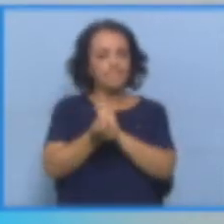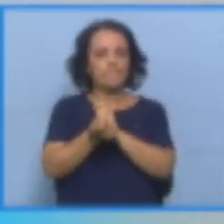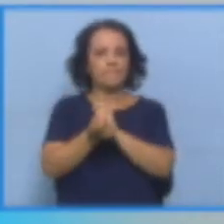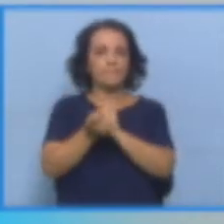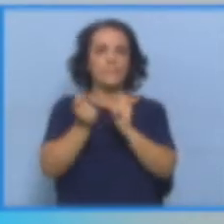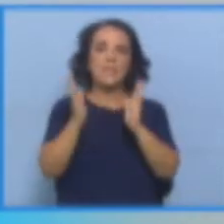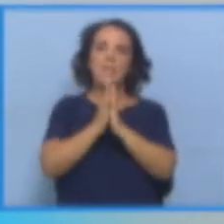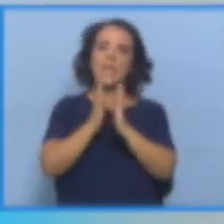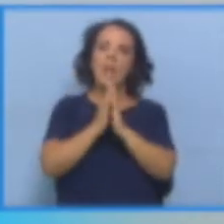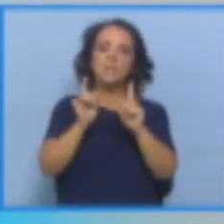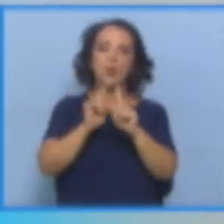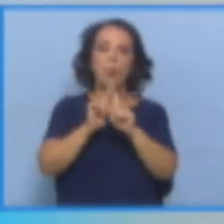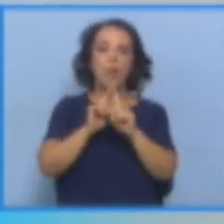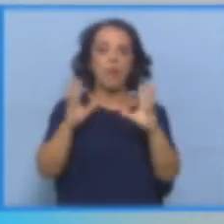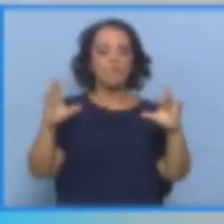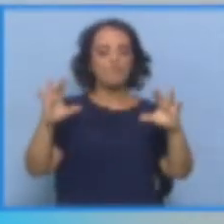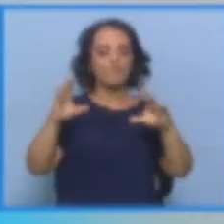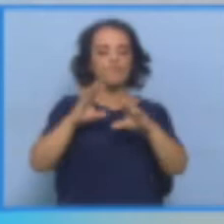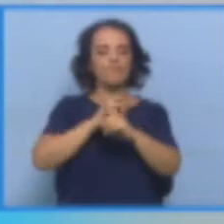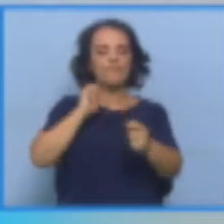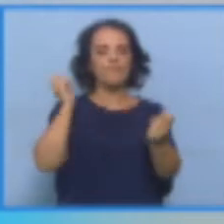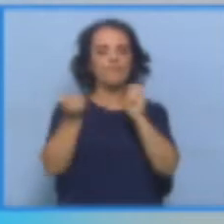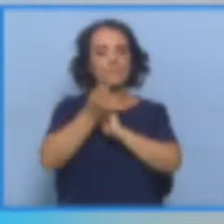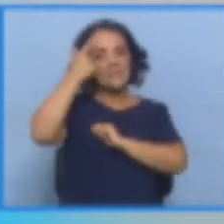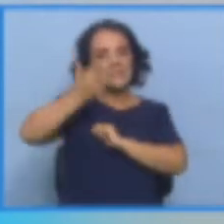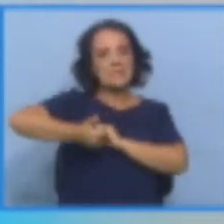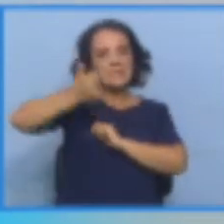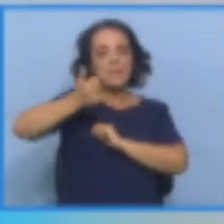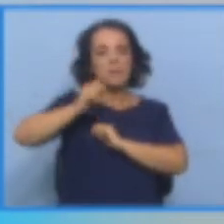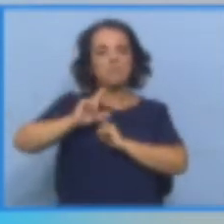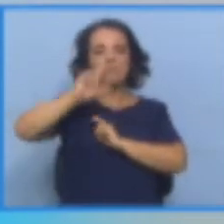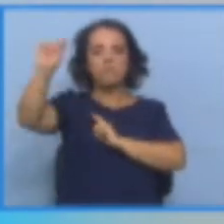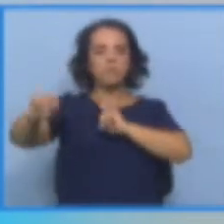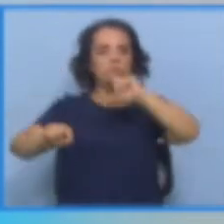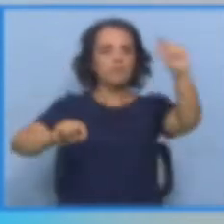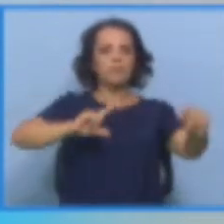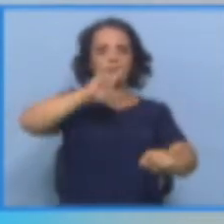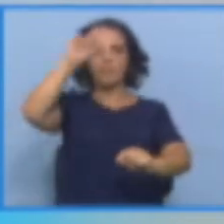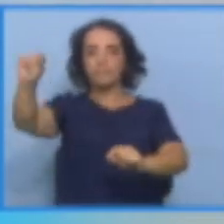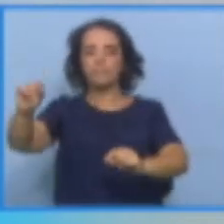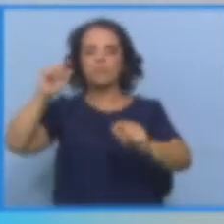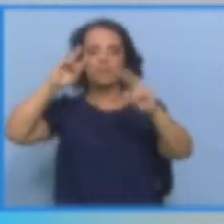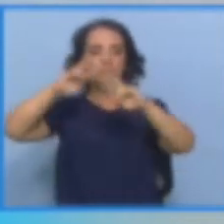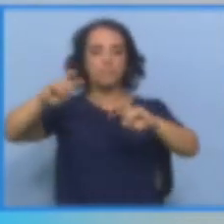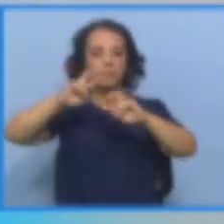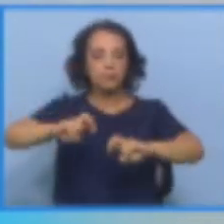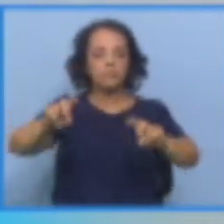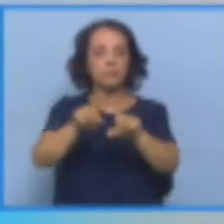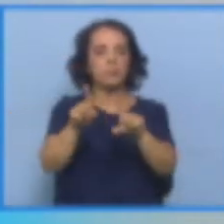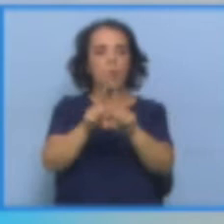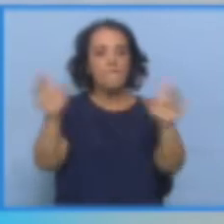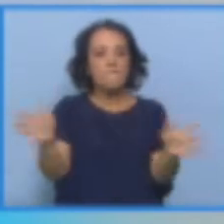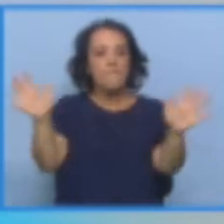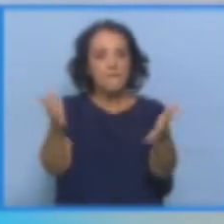uma igreja em saída, de uma igreja missionária, e a proposta é feita de um mês extraordinário para voltar a